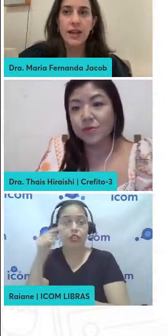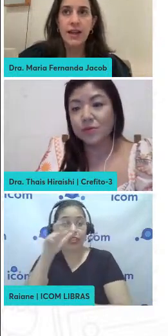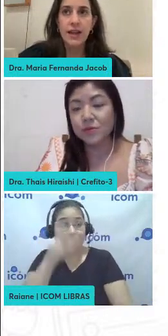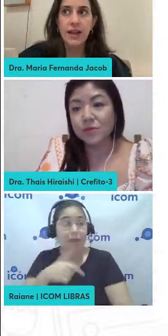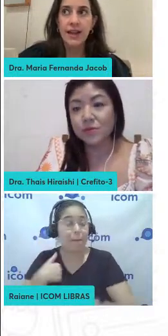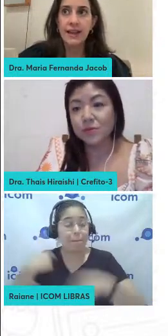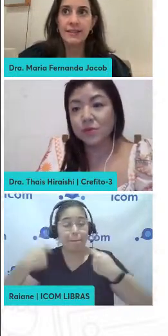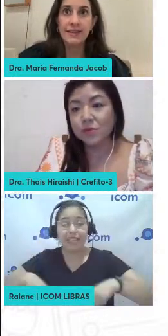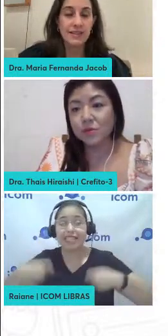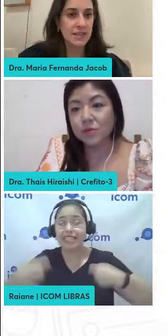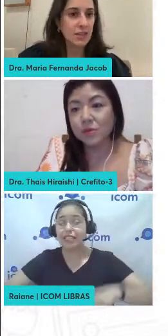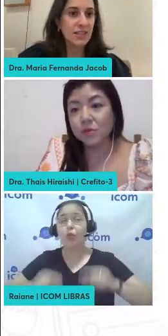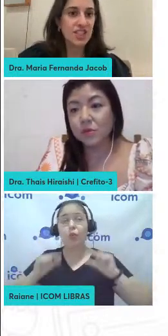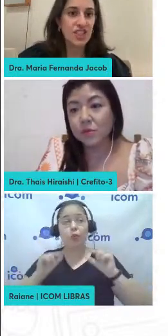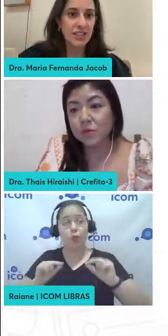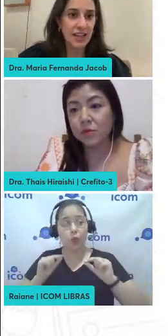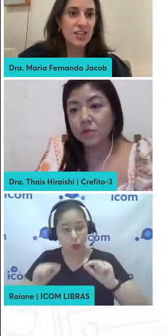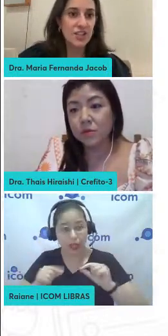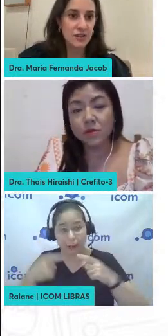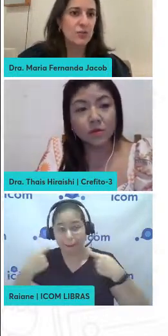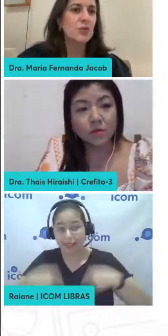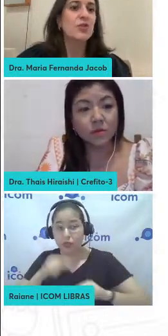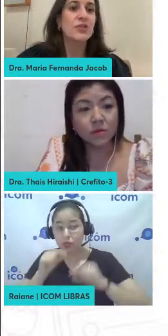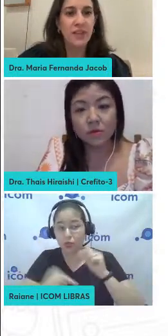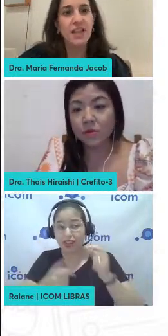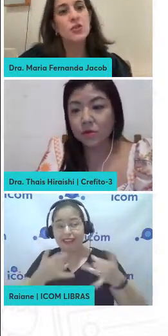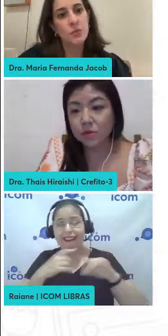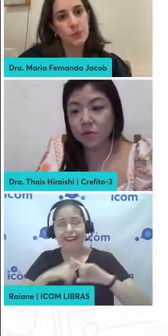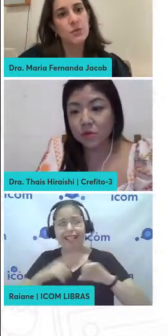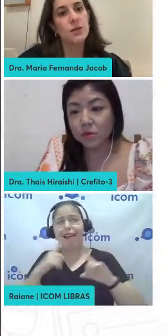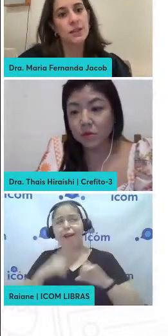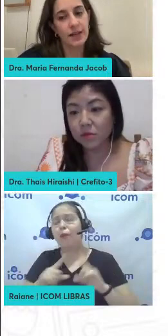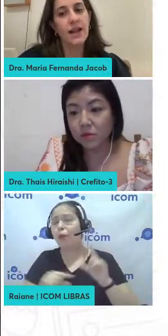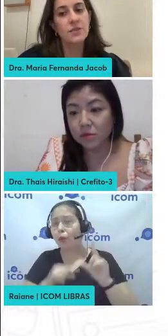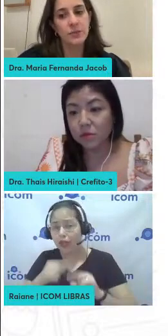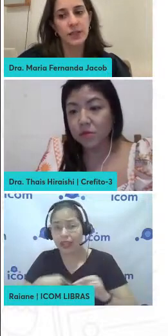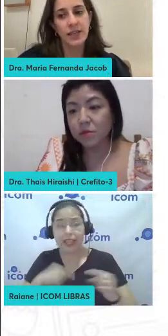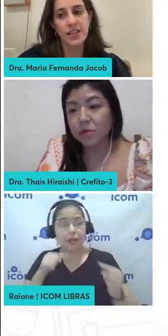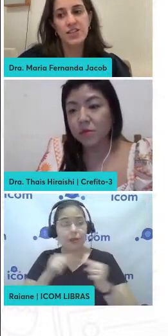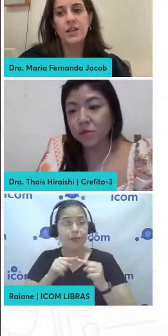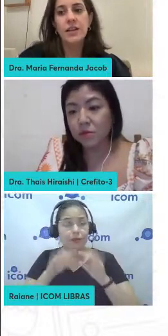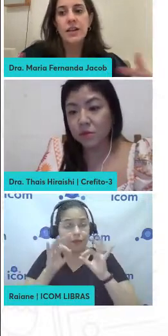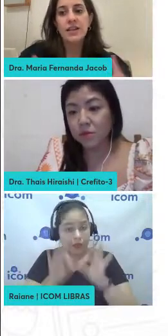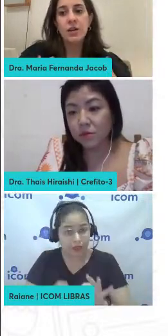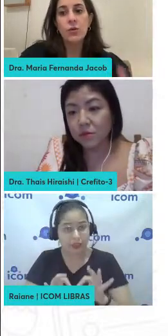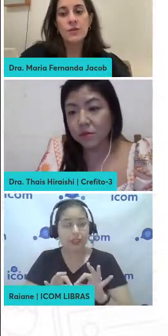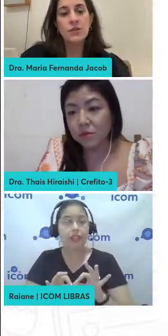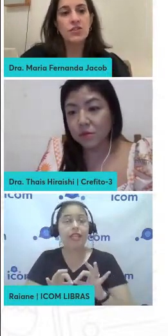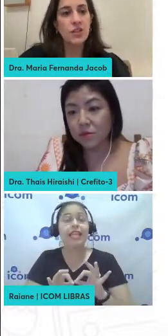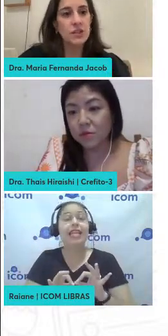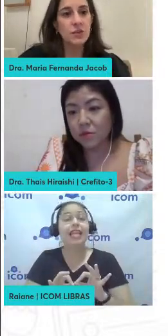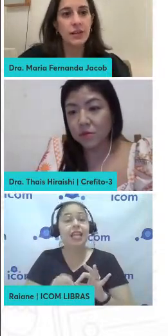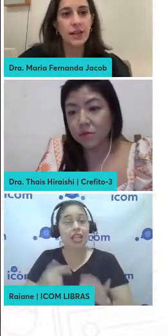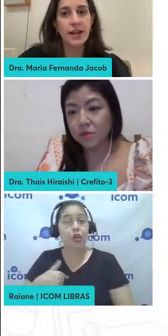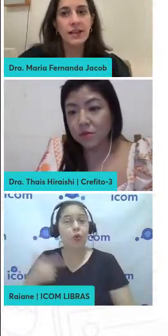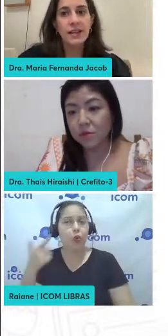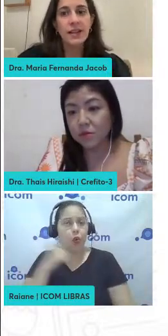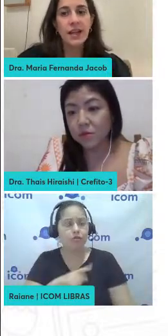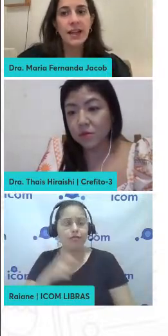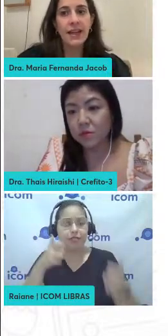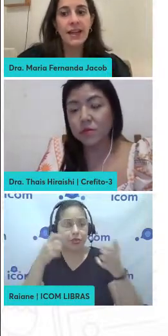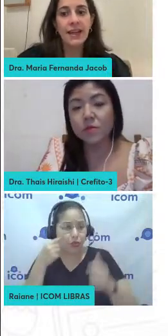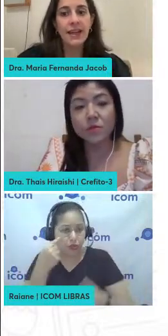realmente está trazendo ali de queixa, se eu estou de frente a uma pessoa que traz uma queixa, e eu consigo